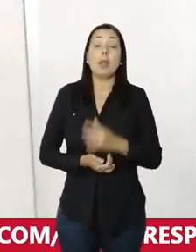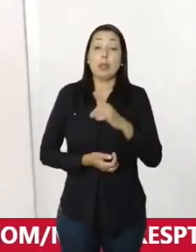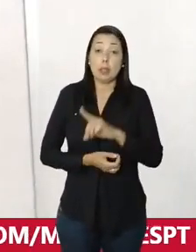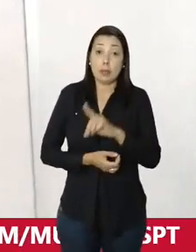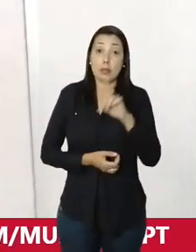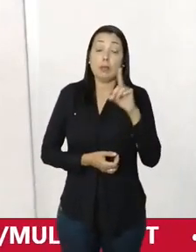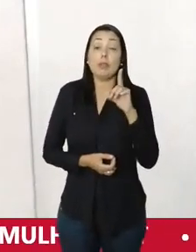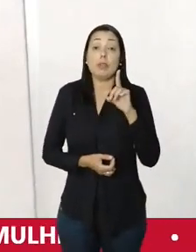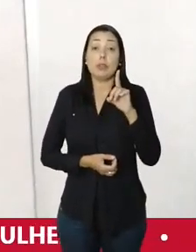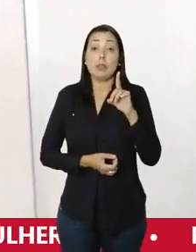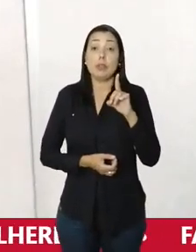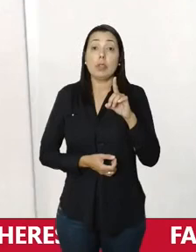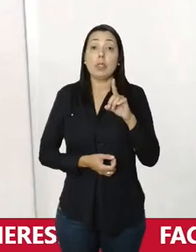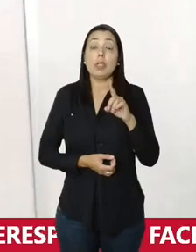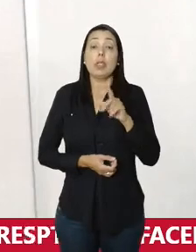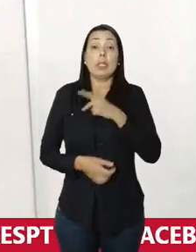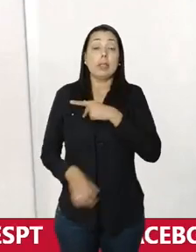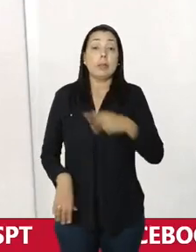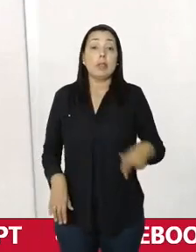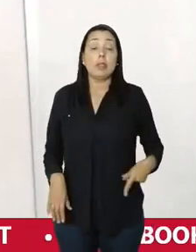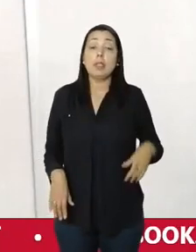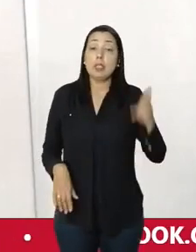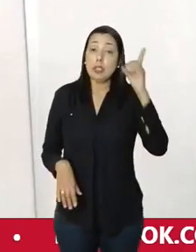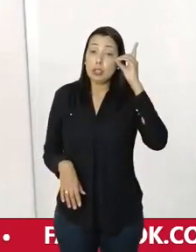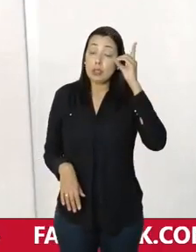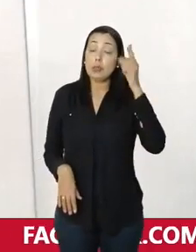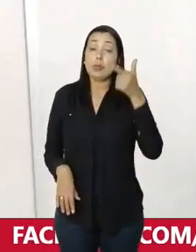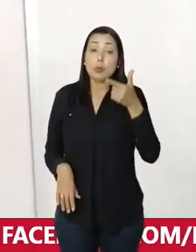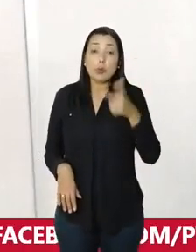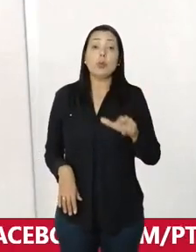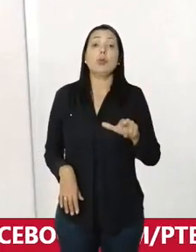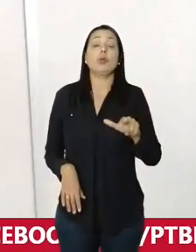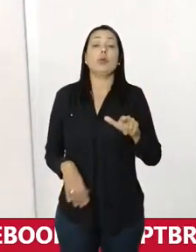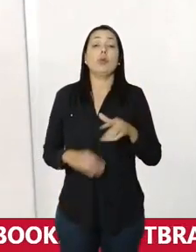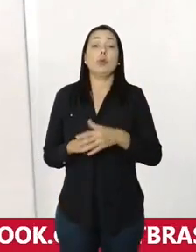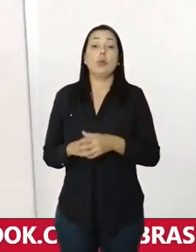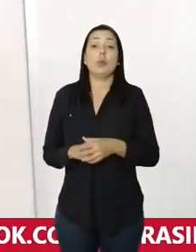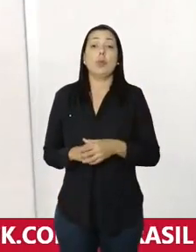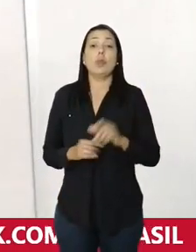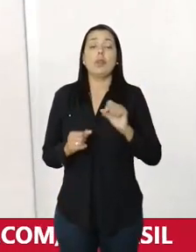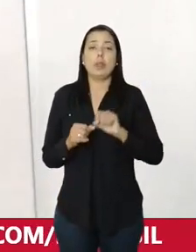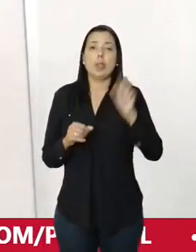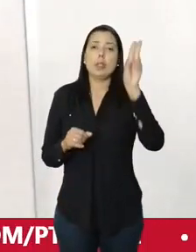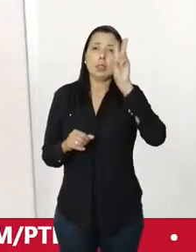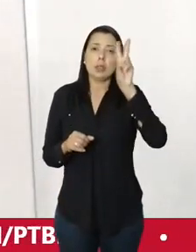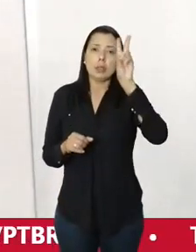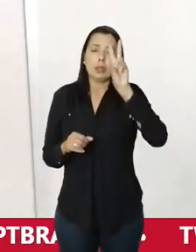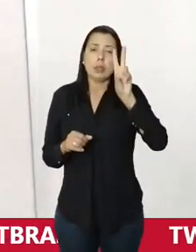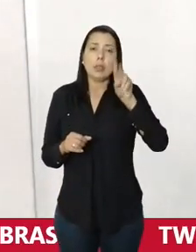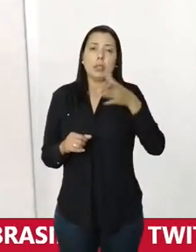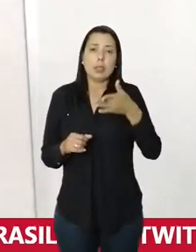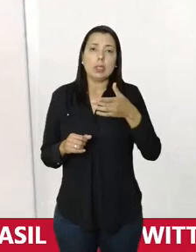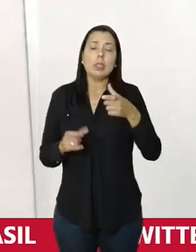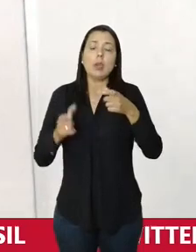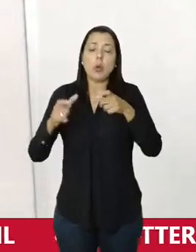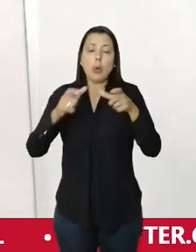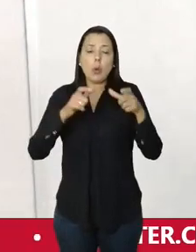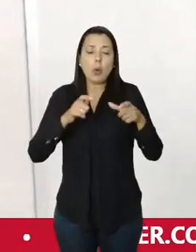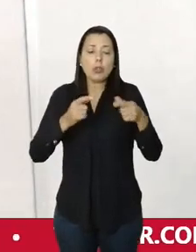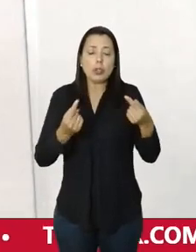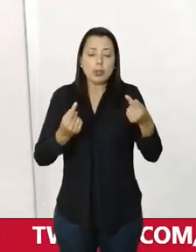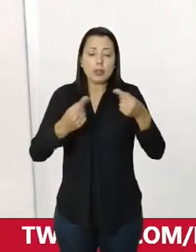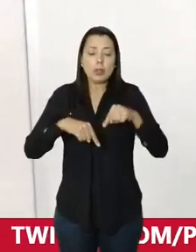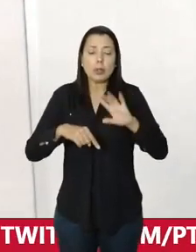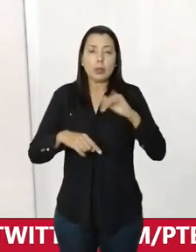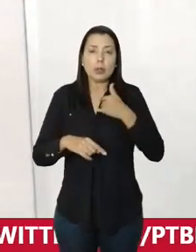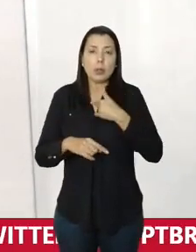dia, que a presidenta Dilma, mais uma vez, fez história quando aqui esteve enfrentando